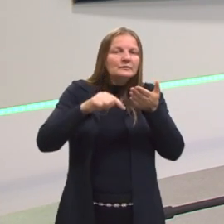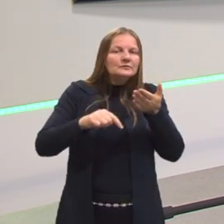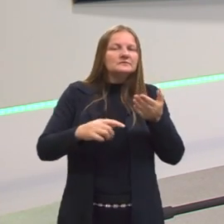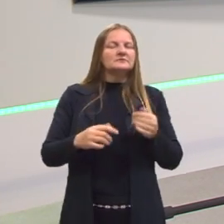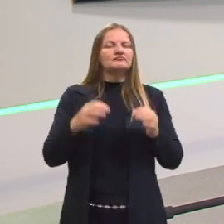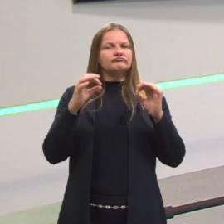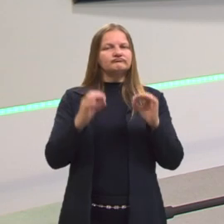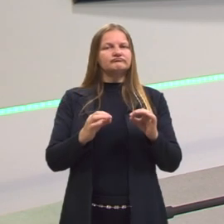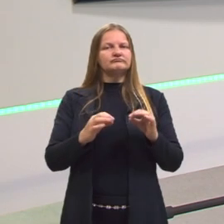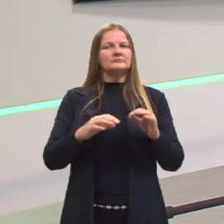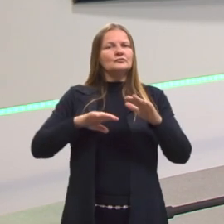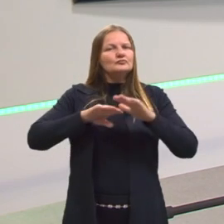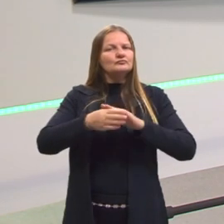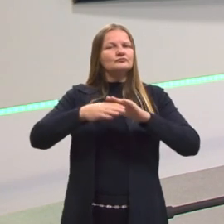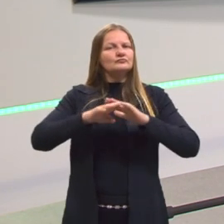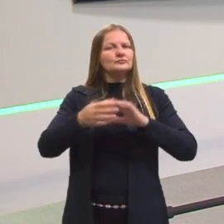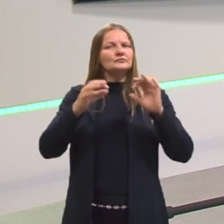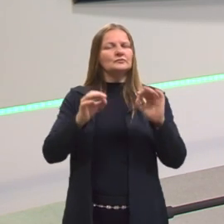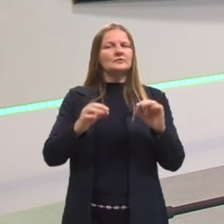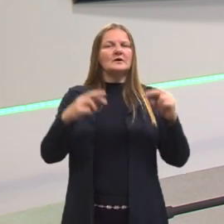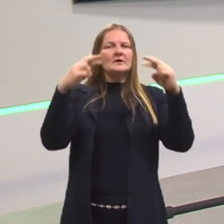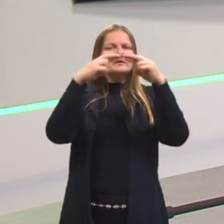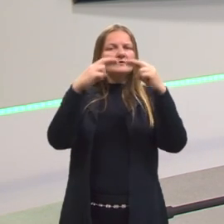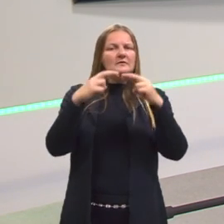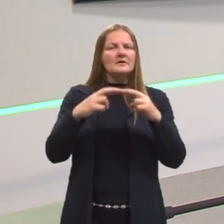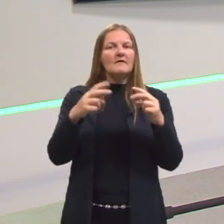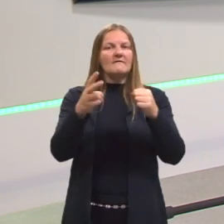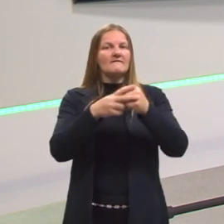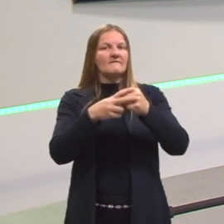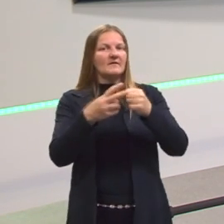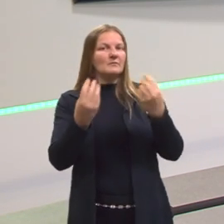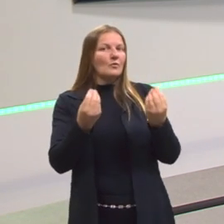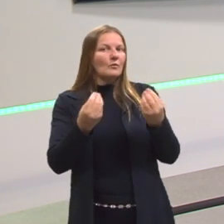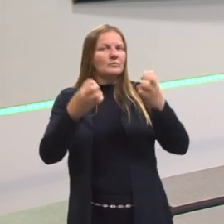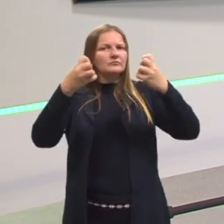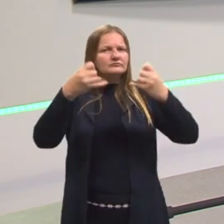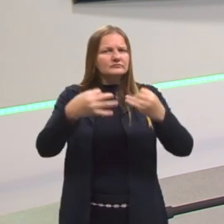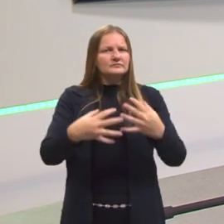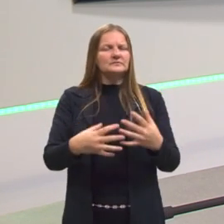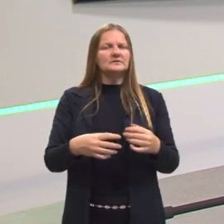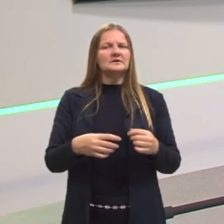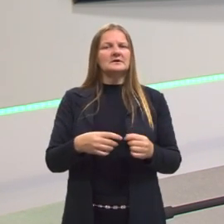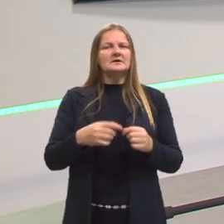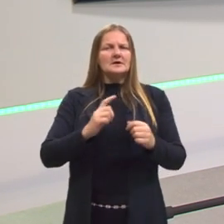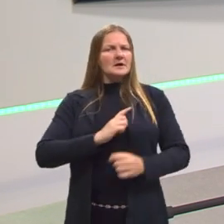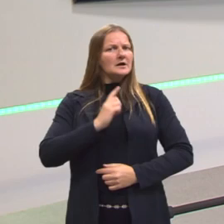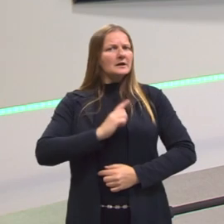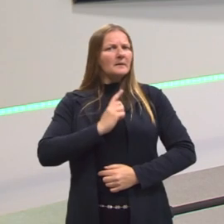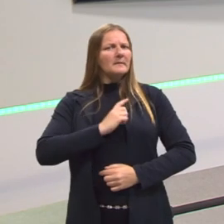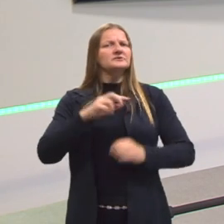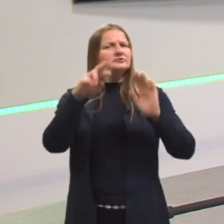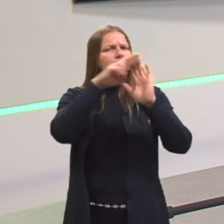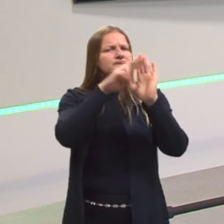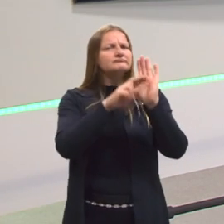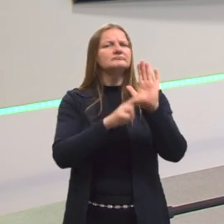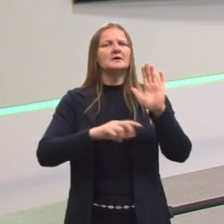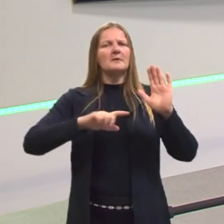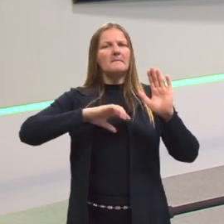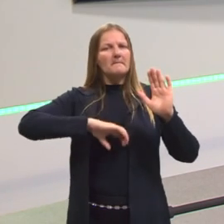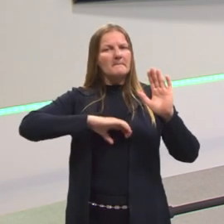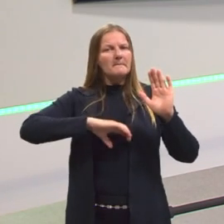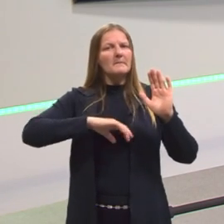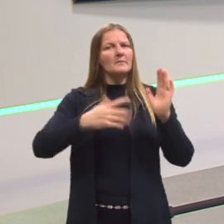que estar adequada é a regência do verbo que tem que estar correto segundo a gramática normativa da nossa